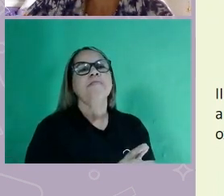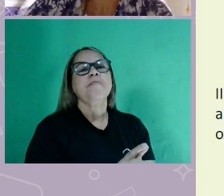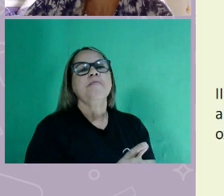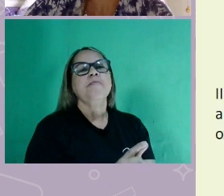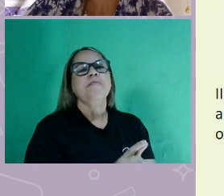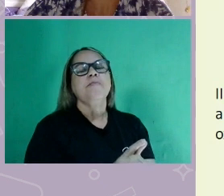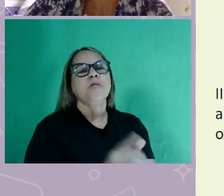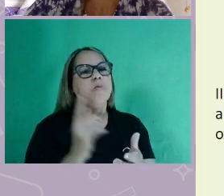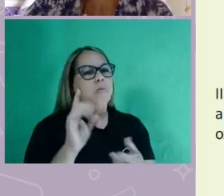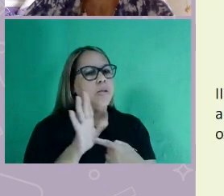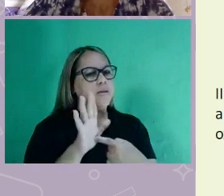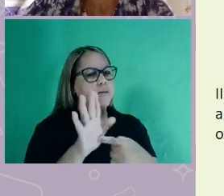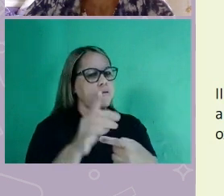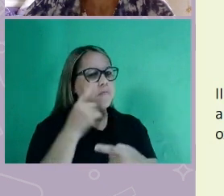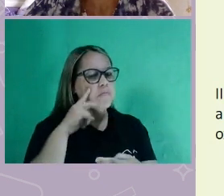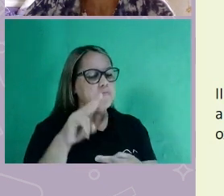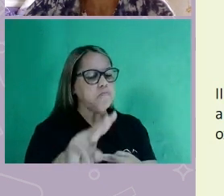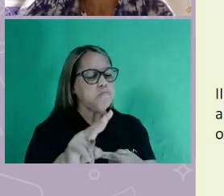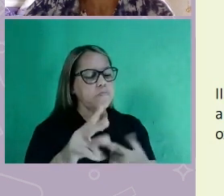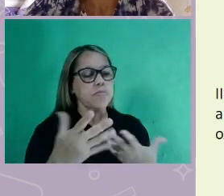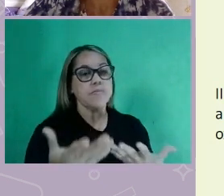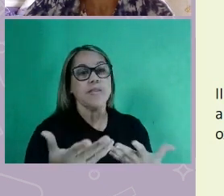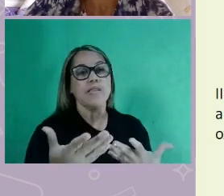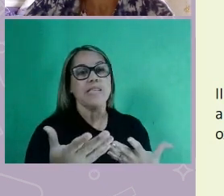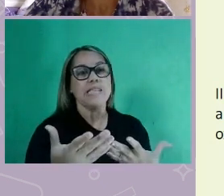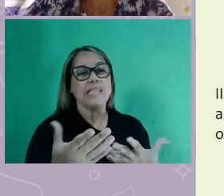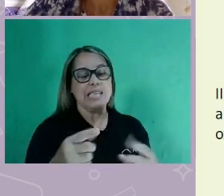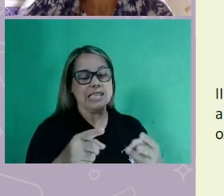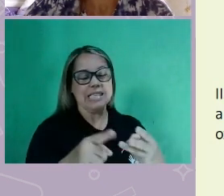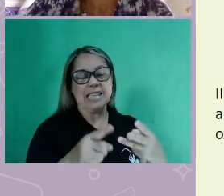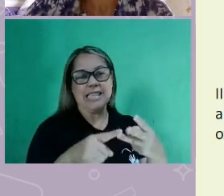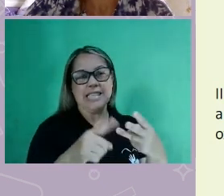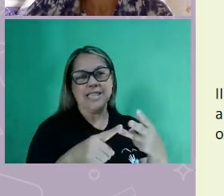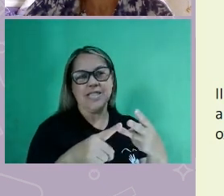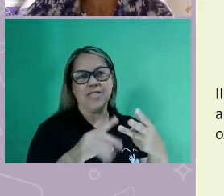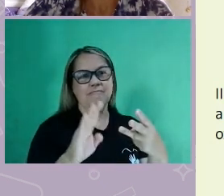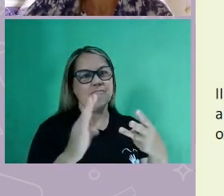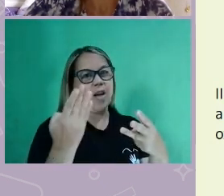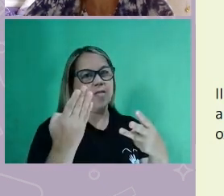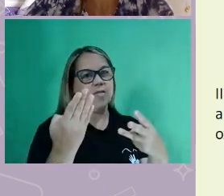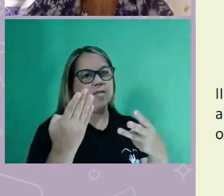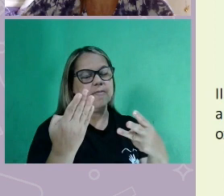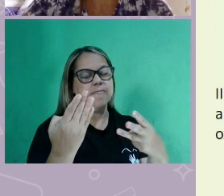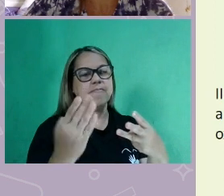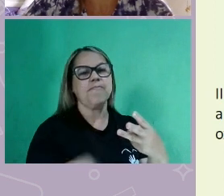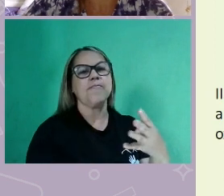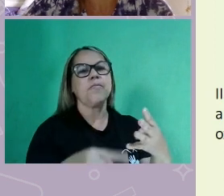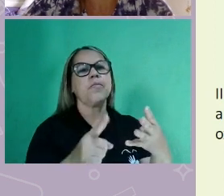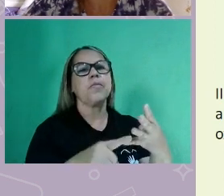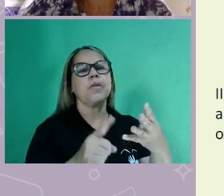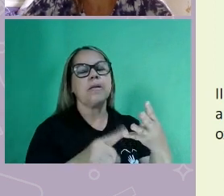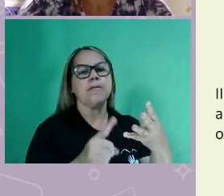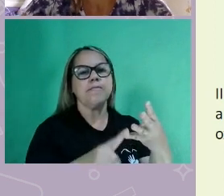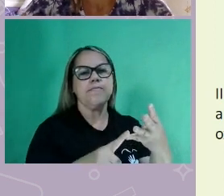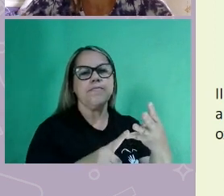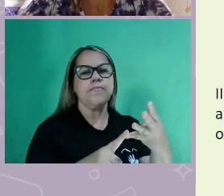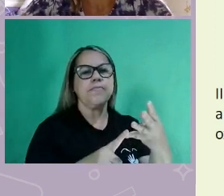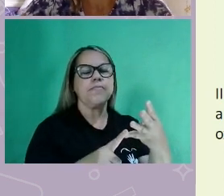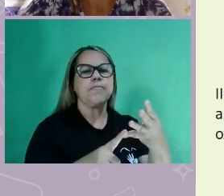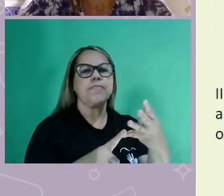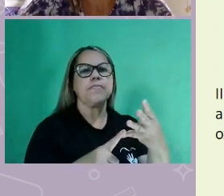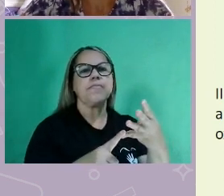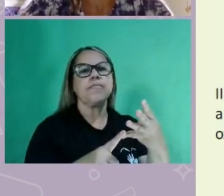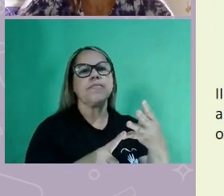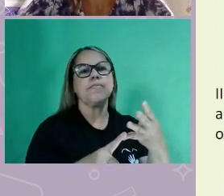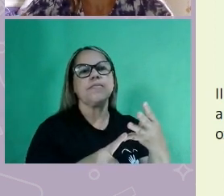tá sendo mostrado aí e essa afirmativa 3 ela é falsa afirmativa 4 a